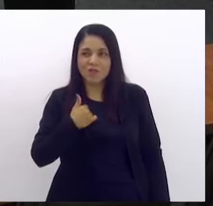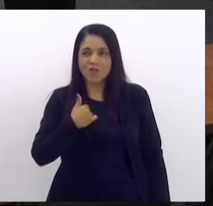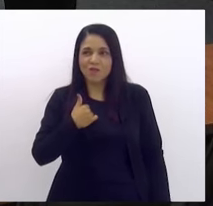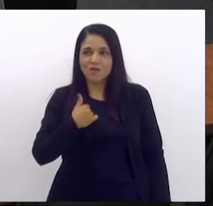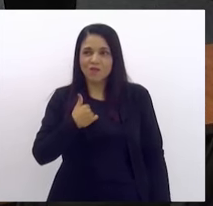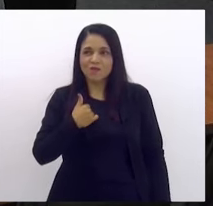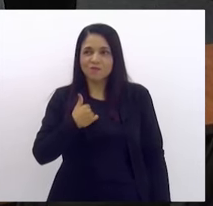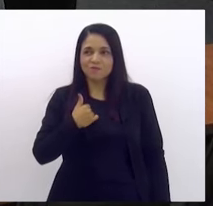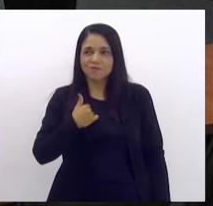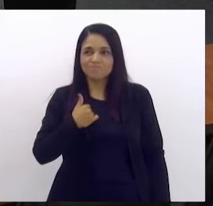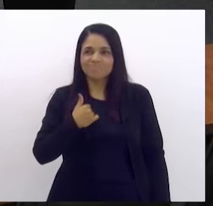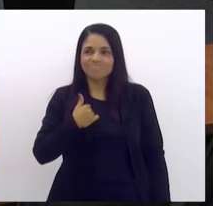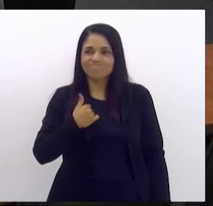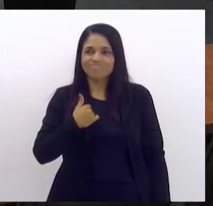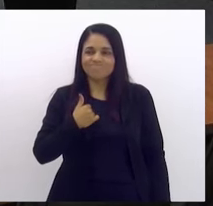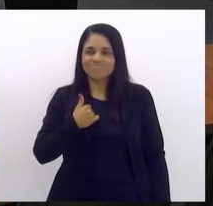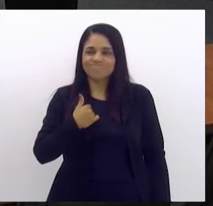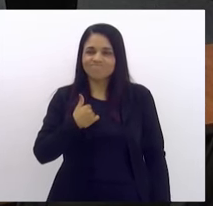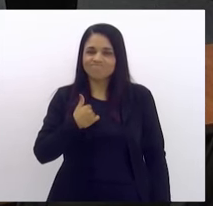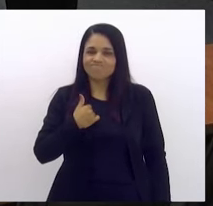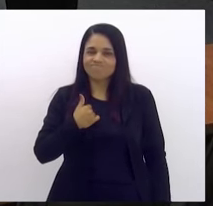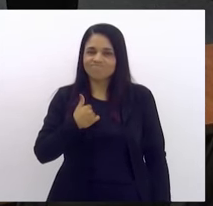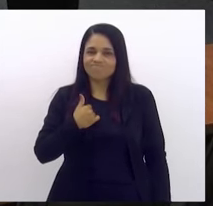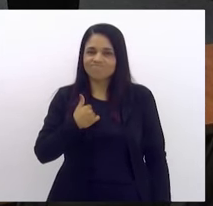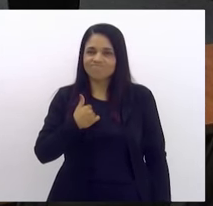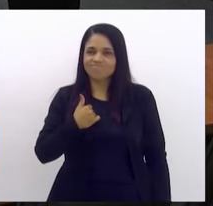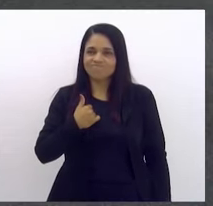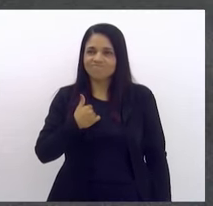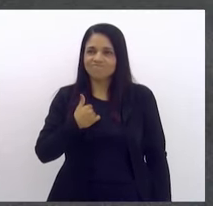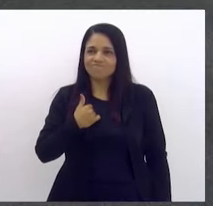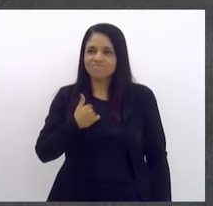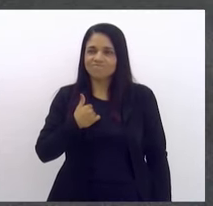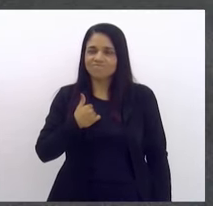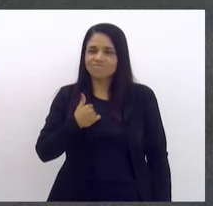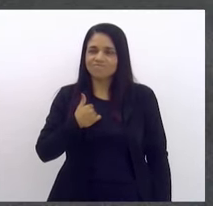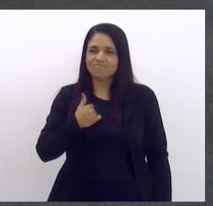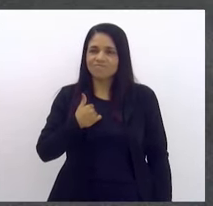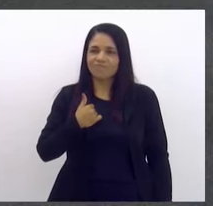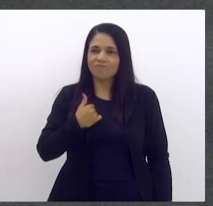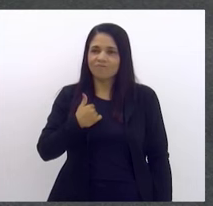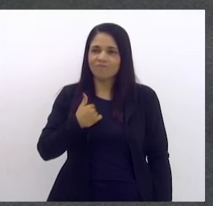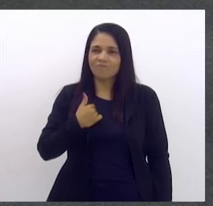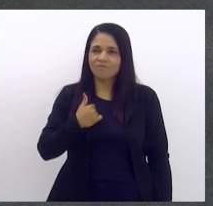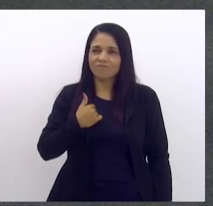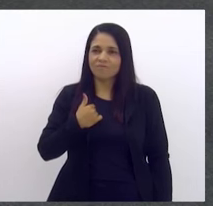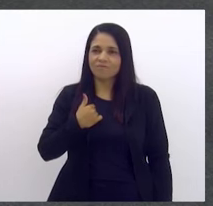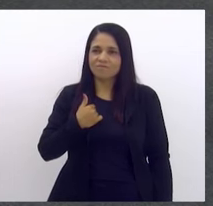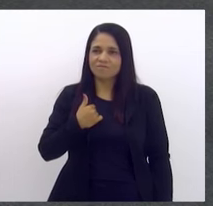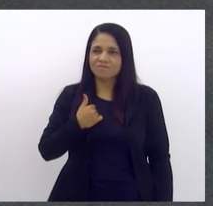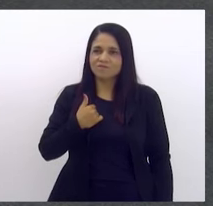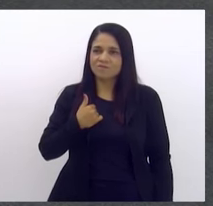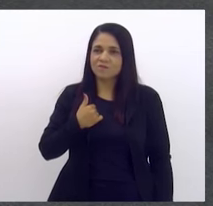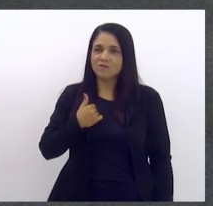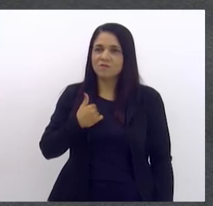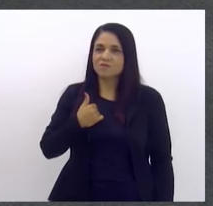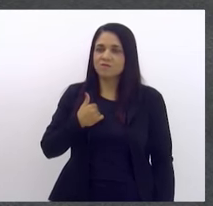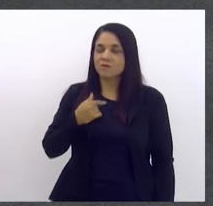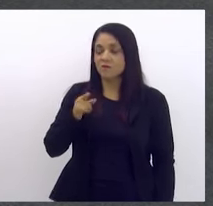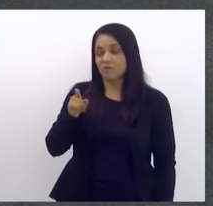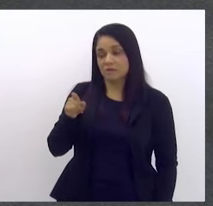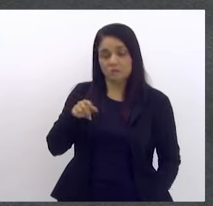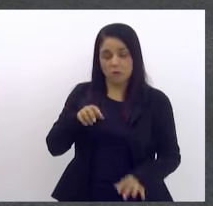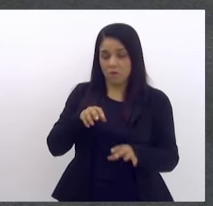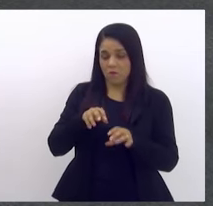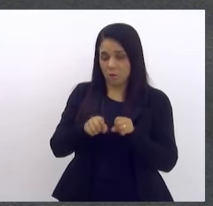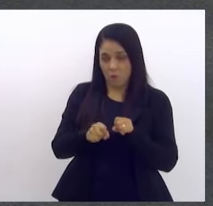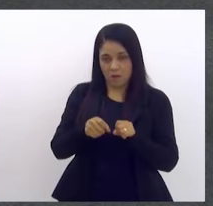entrou por um caminho que não dá certo. Porque, veja só, quando o senhor ainda não era formado